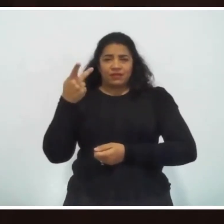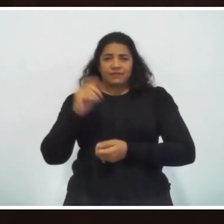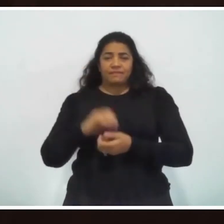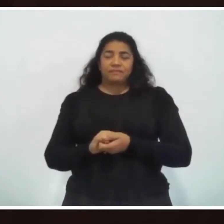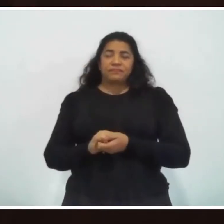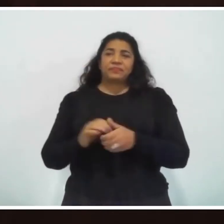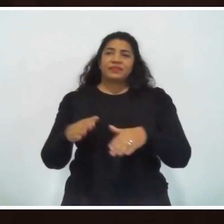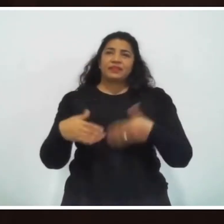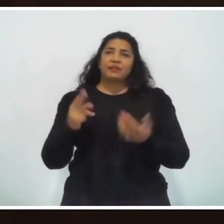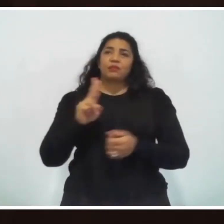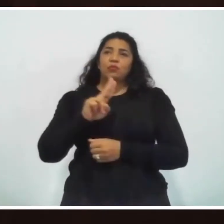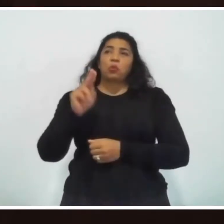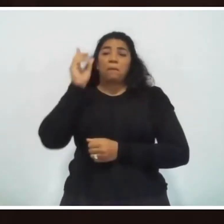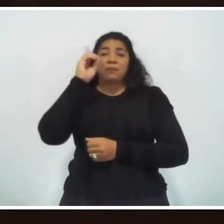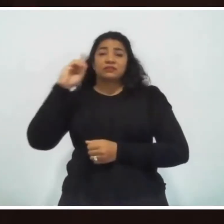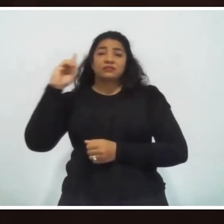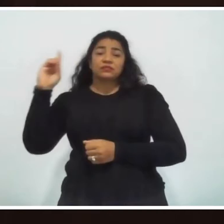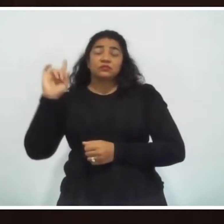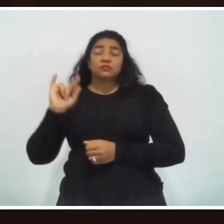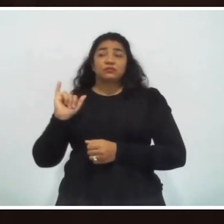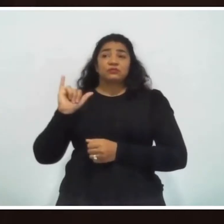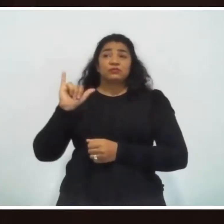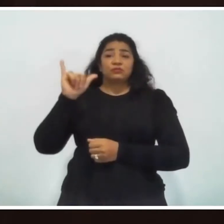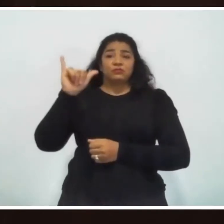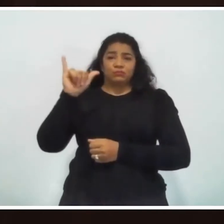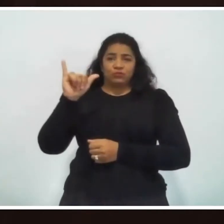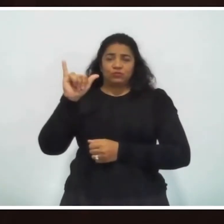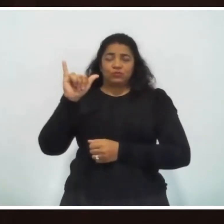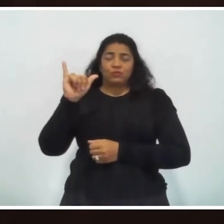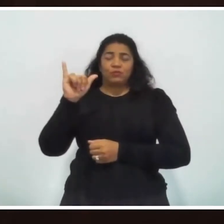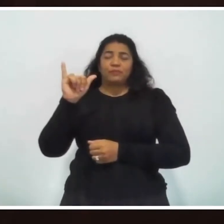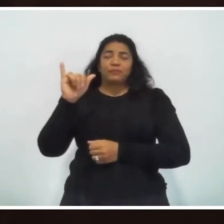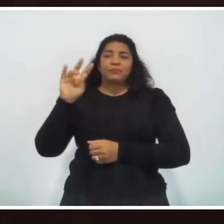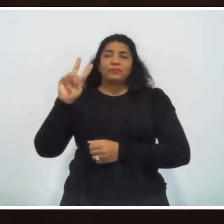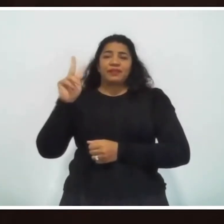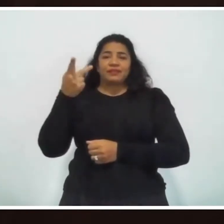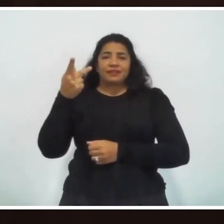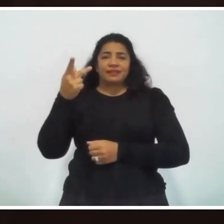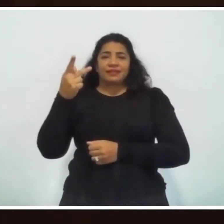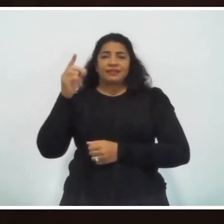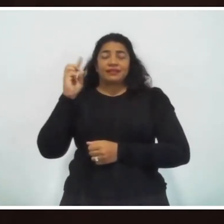YHWH, né? Já mostramos uma vez, está dentro da do